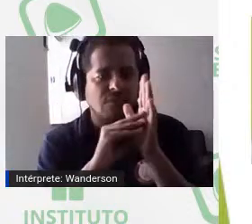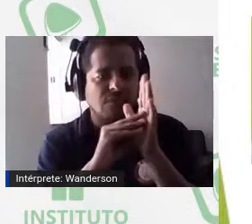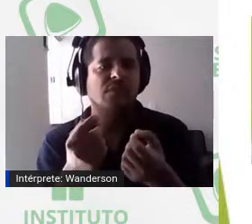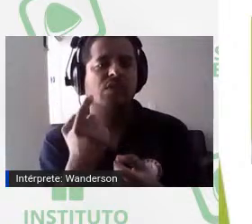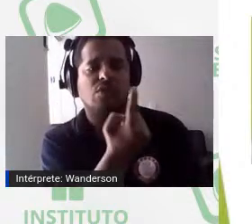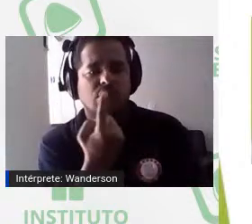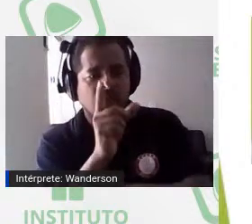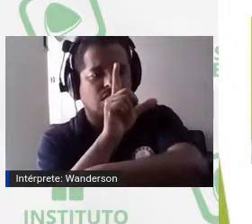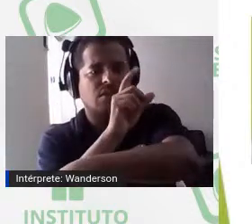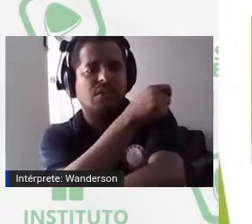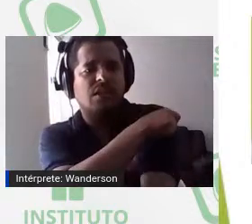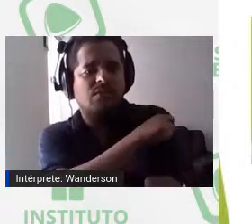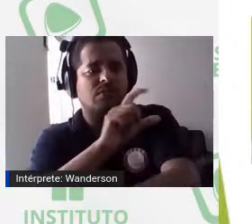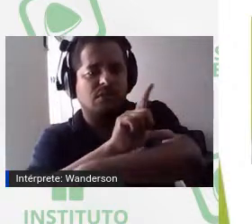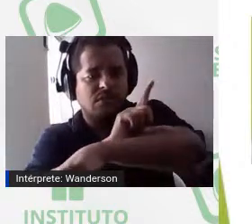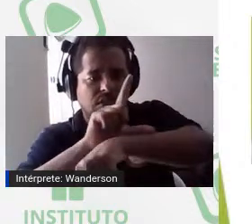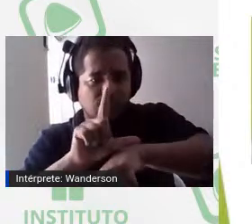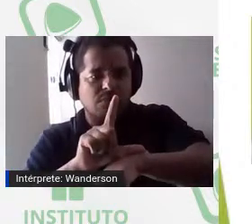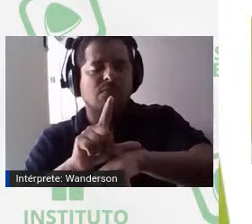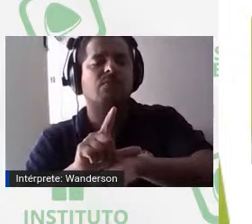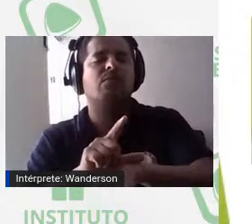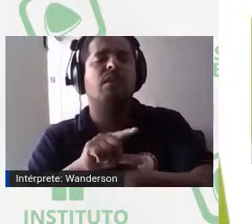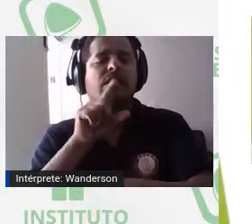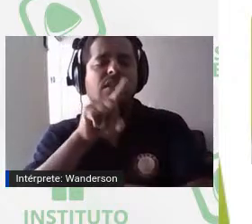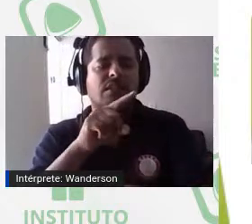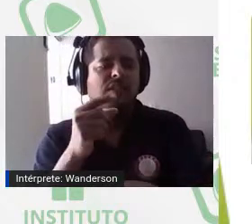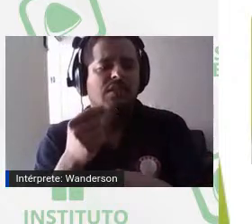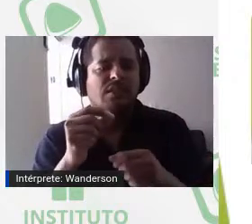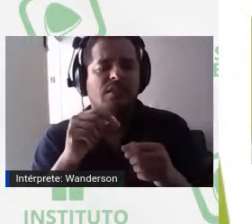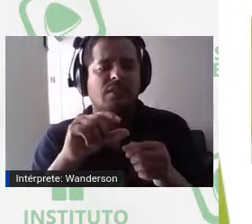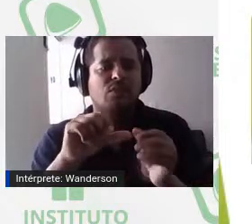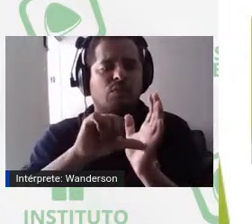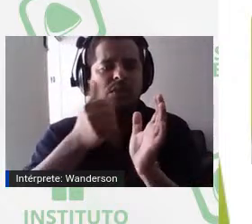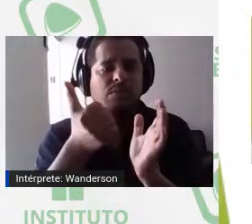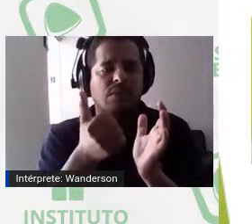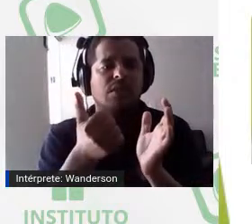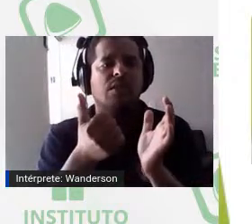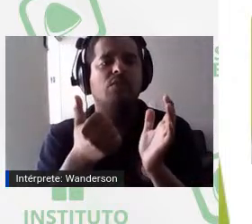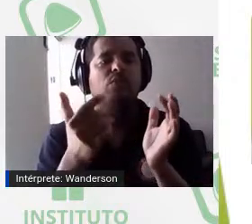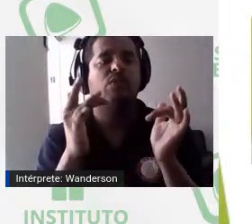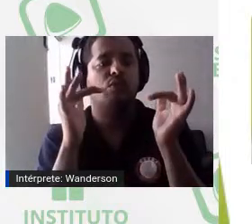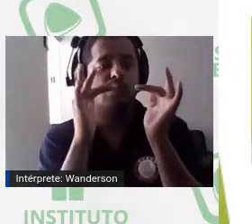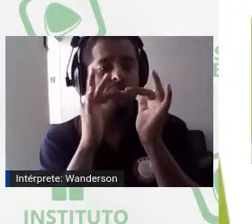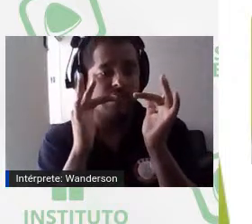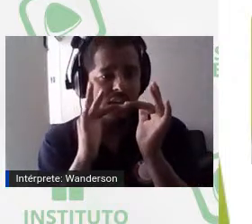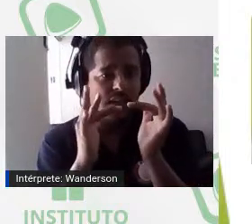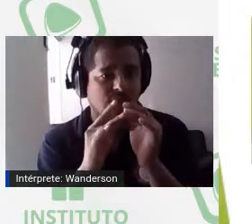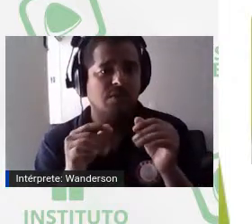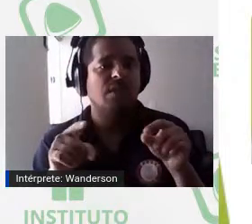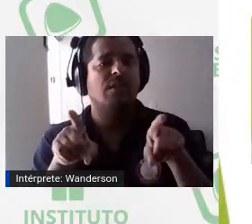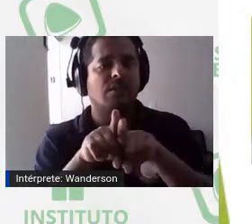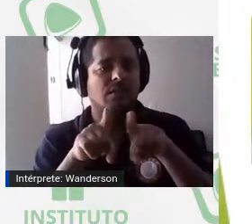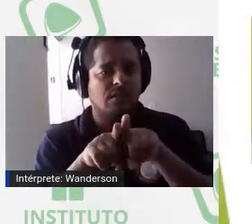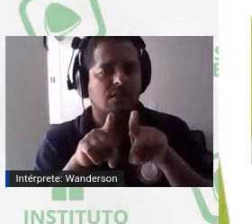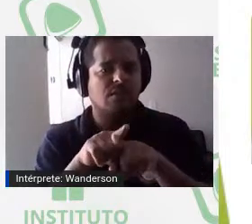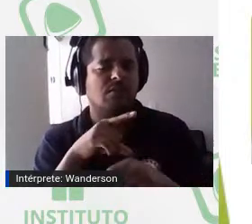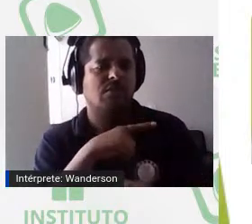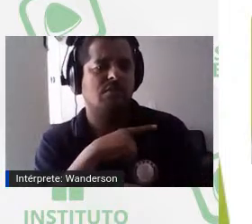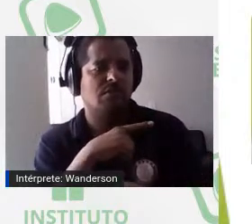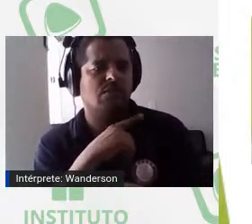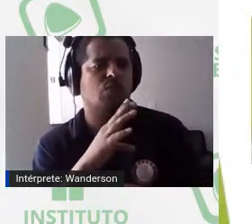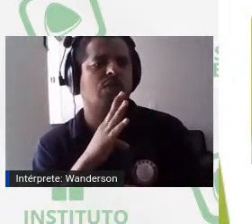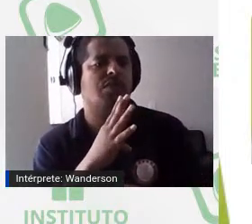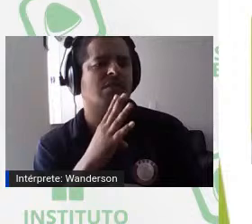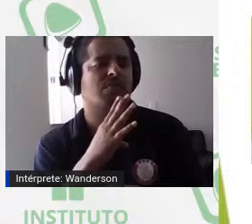agora, muito pelo menos de nós, estamos tendo o primeiro contato. Também conseguimos transpor esse conhecimento para os alunos